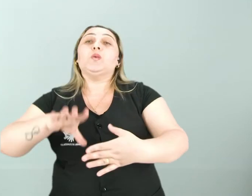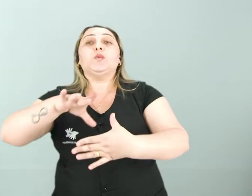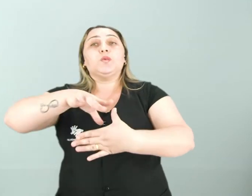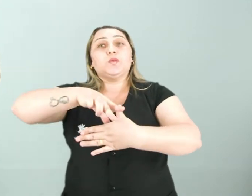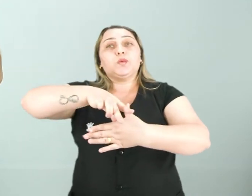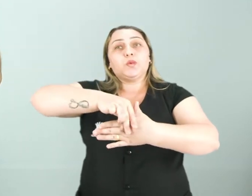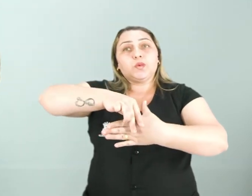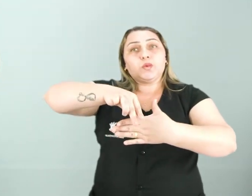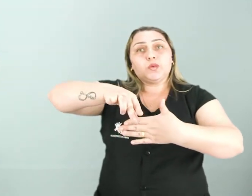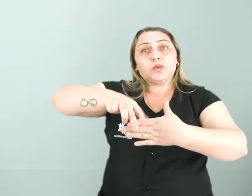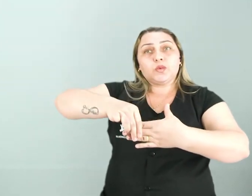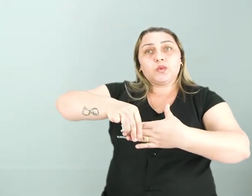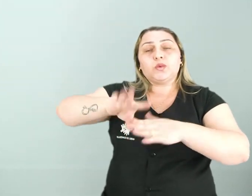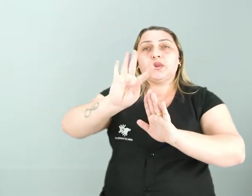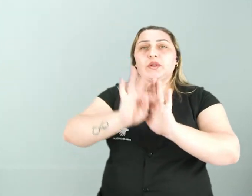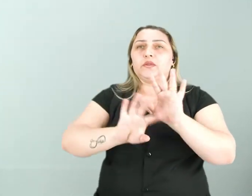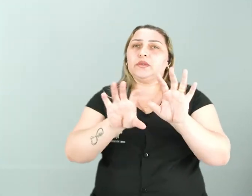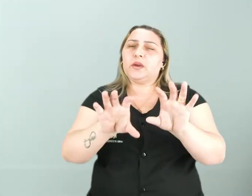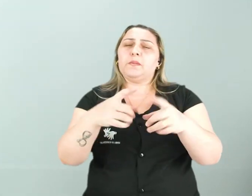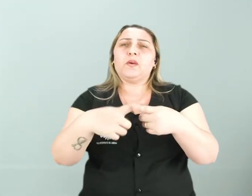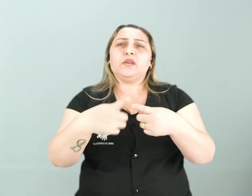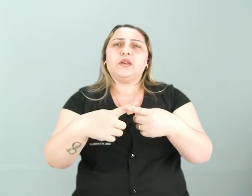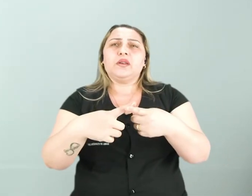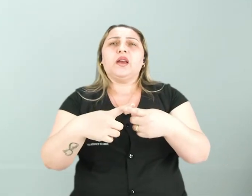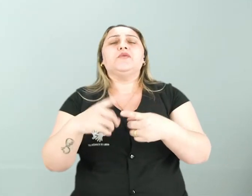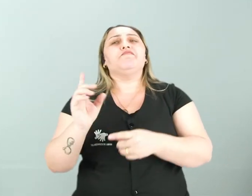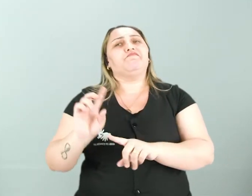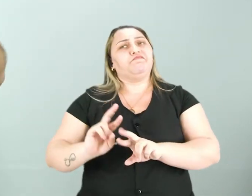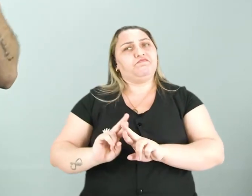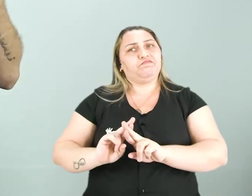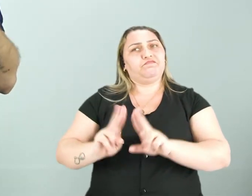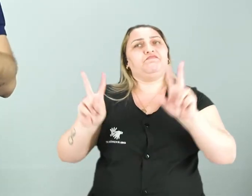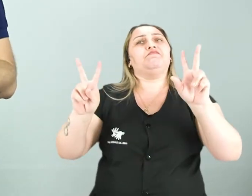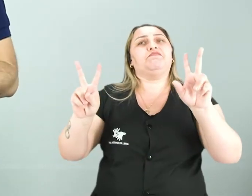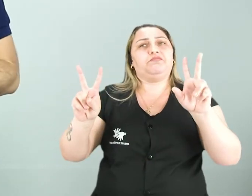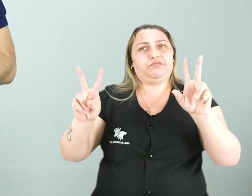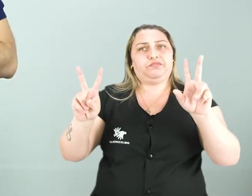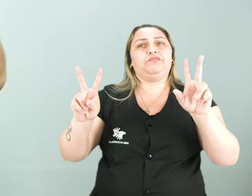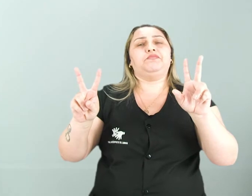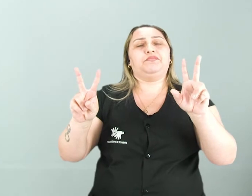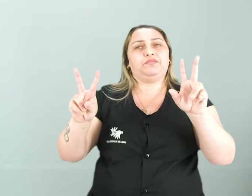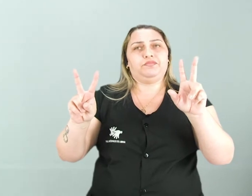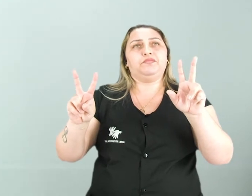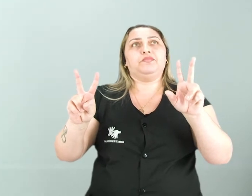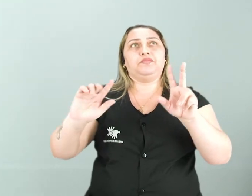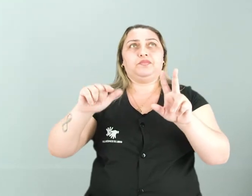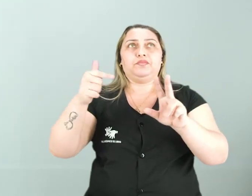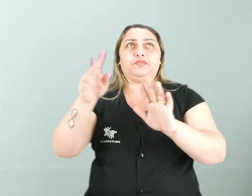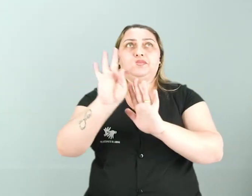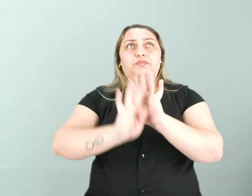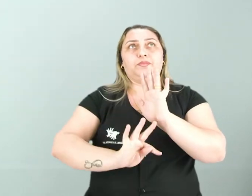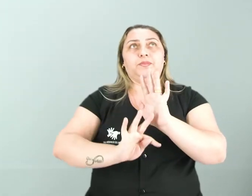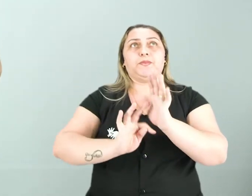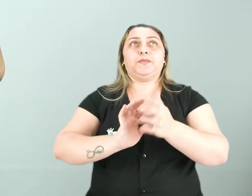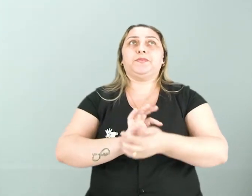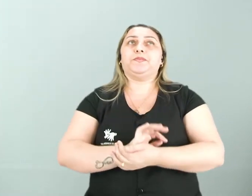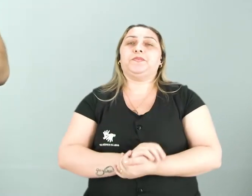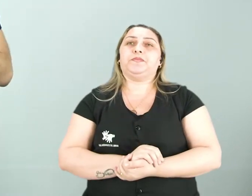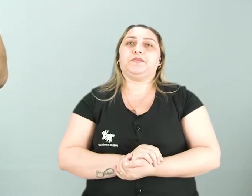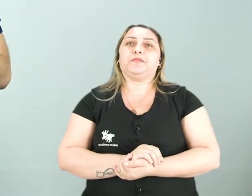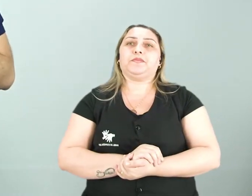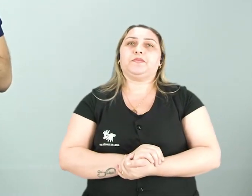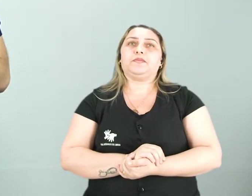cordel, leitura de um texto dessa forma. Por quê? Porque ele é diferente, ele é diferenciado dos outros